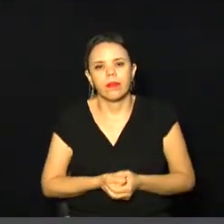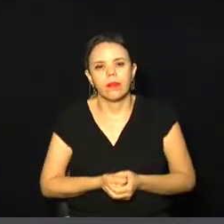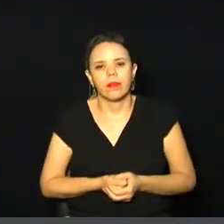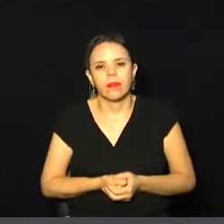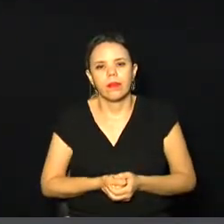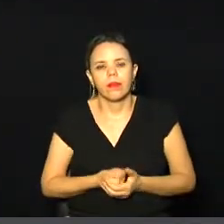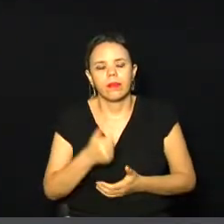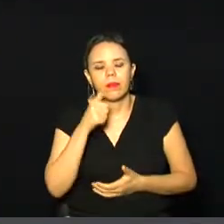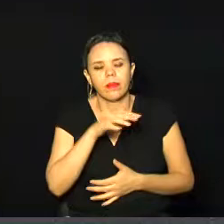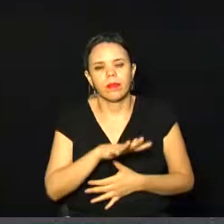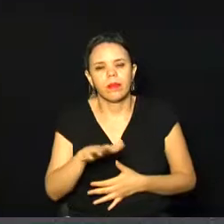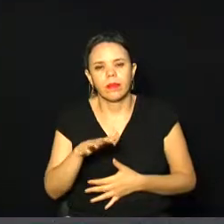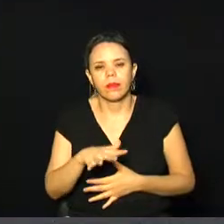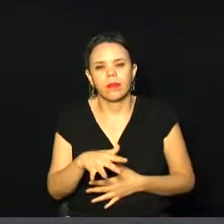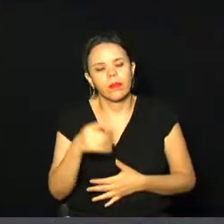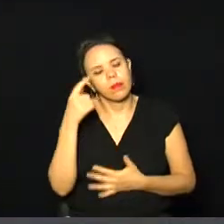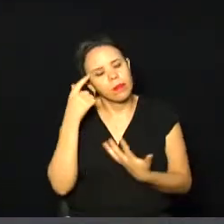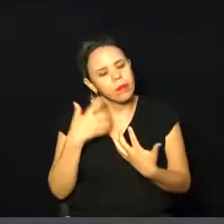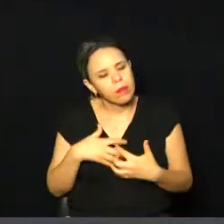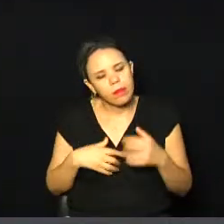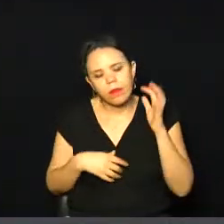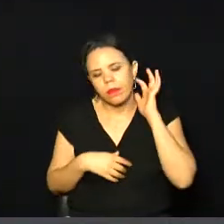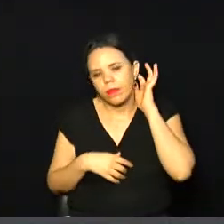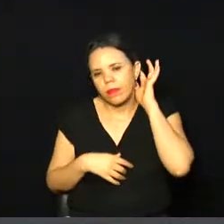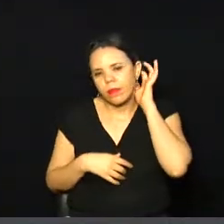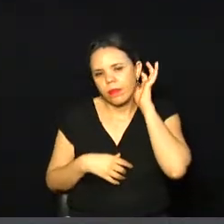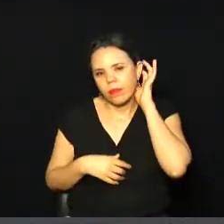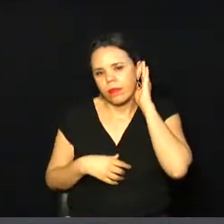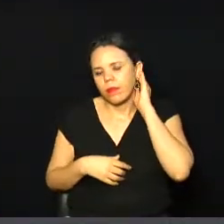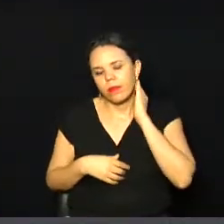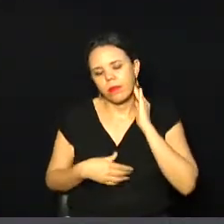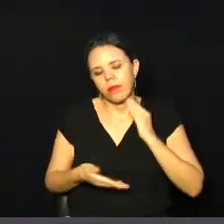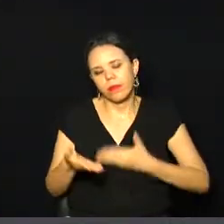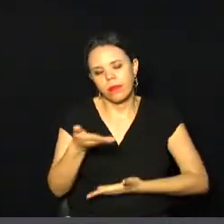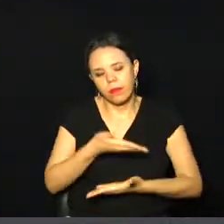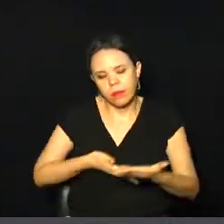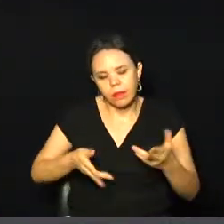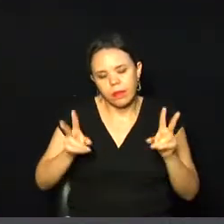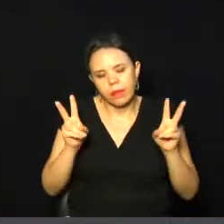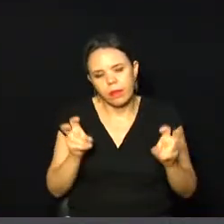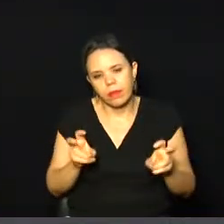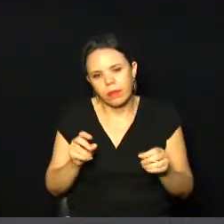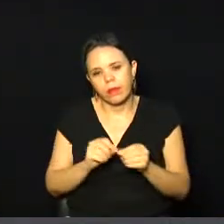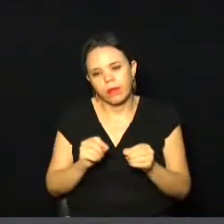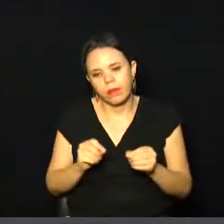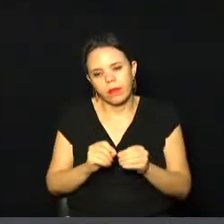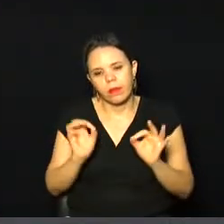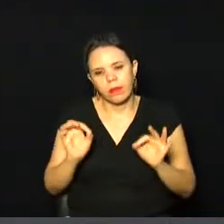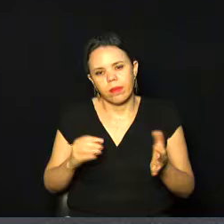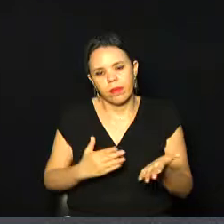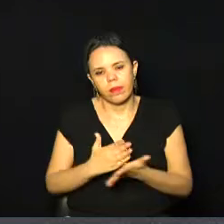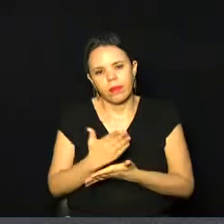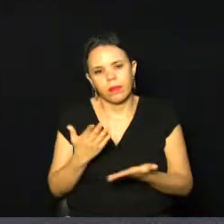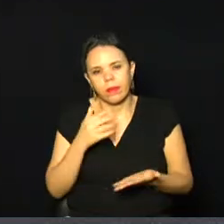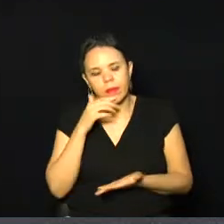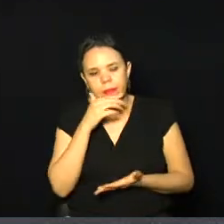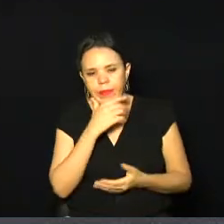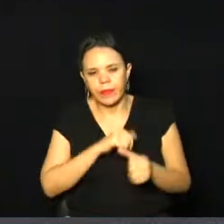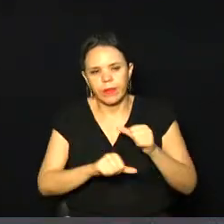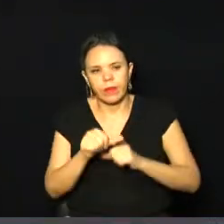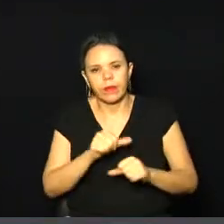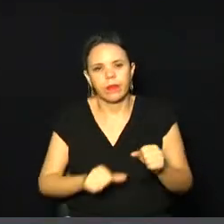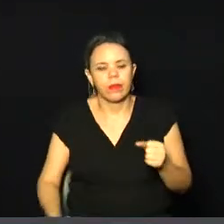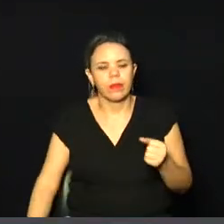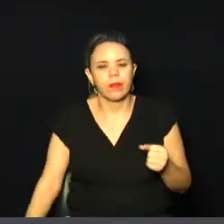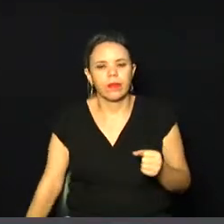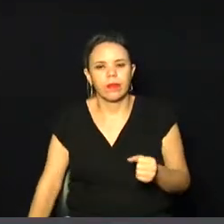muitas mulheres vêm ainda com esses pensamentos. Então, eu estou em uma relação, então eu tenho que fazer dar certo. Então, ele vai mudar.